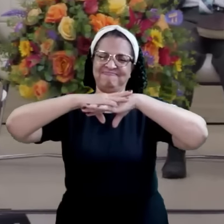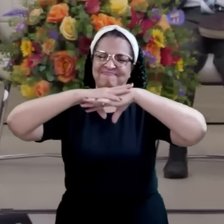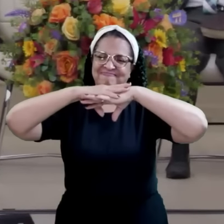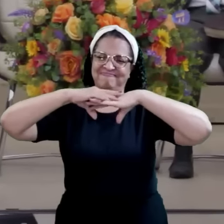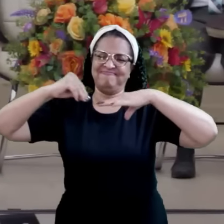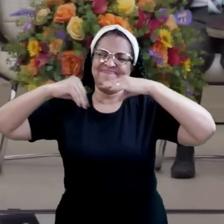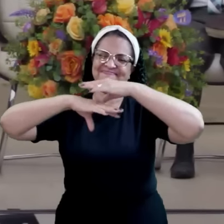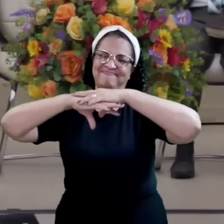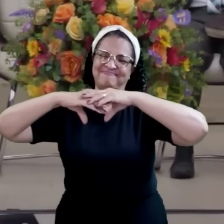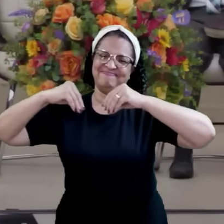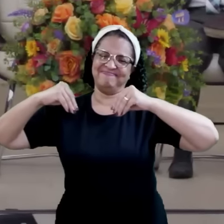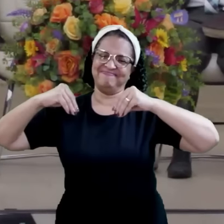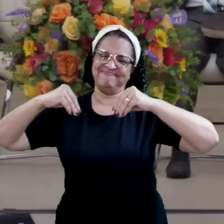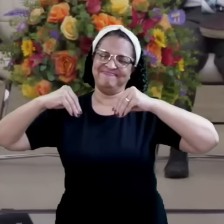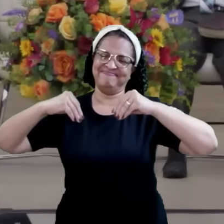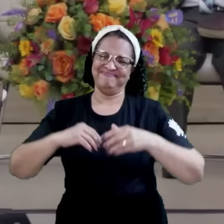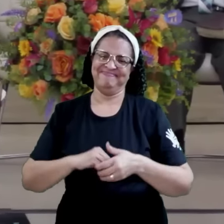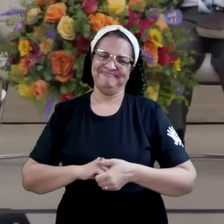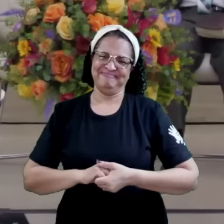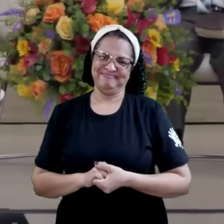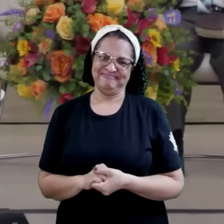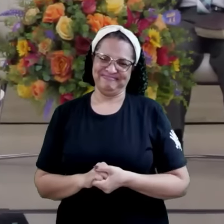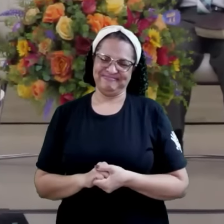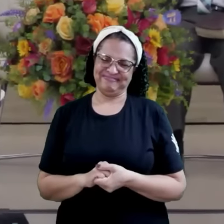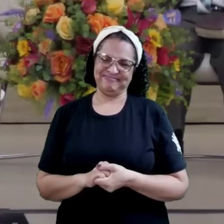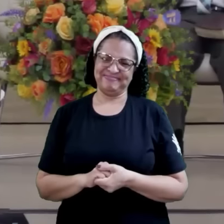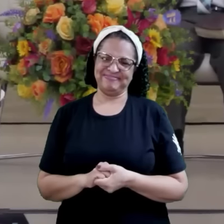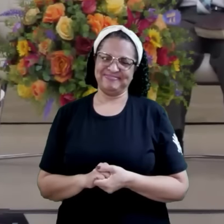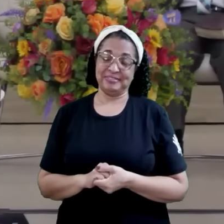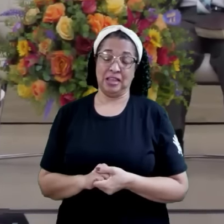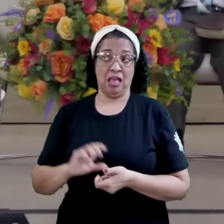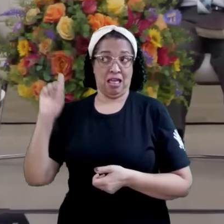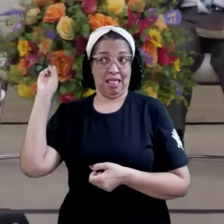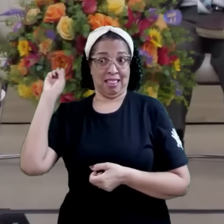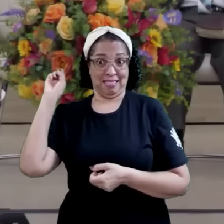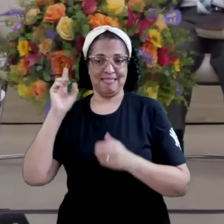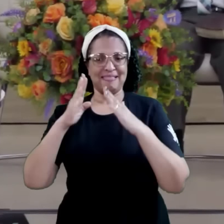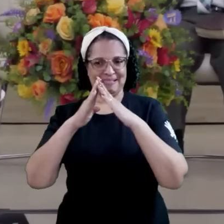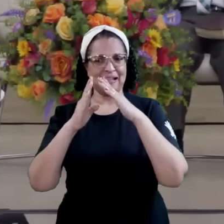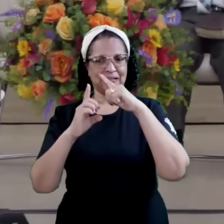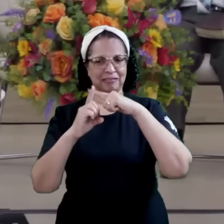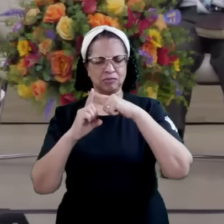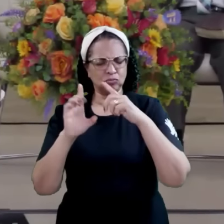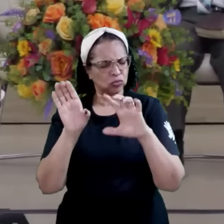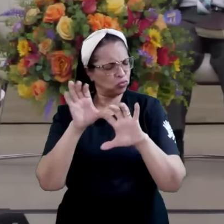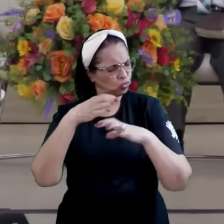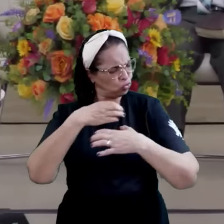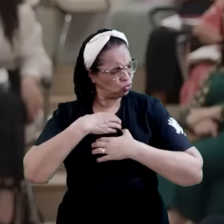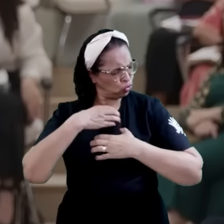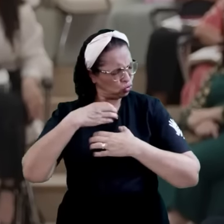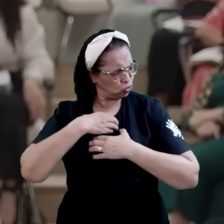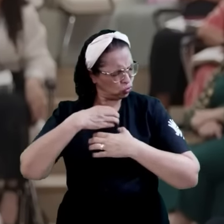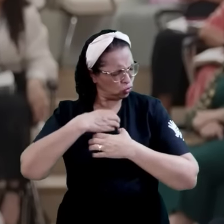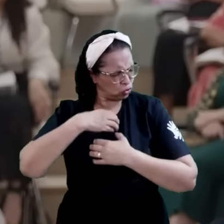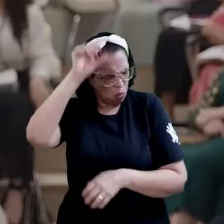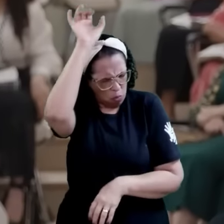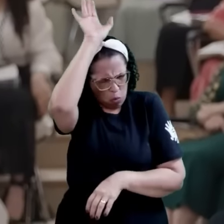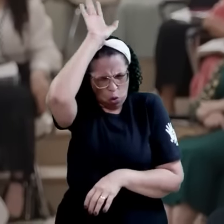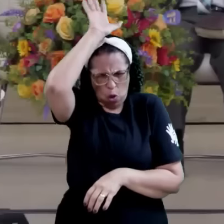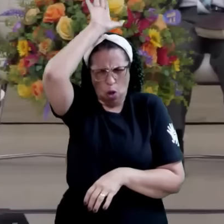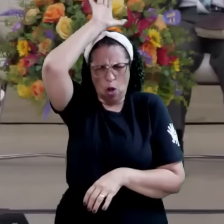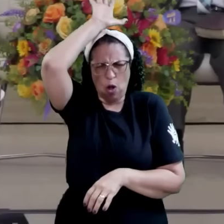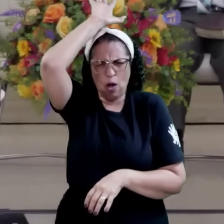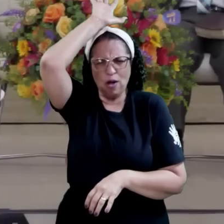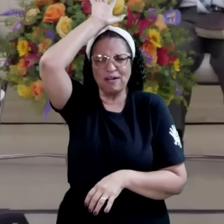palavra irmão mas foi uma um Pentecoste o pastor deu a bênção Apostólica debaixo de uma unção saímos